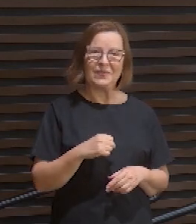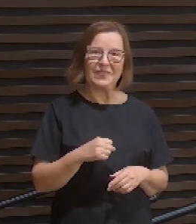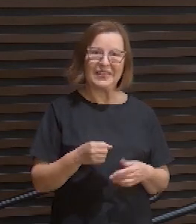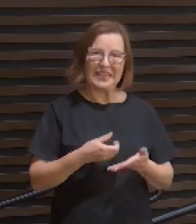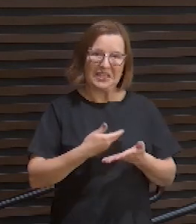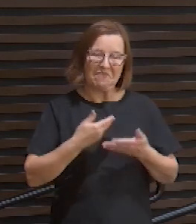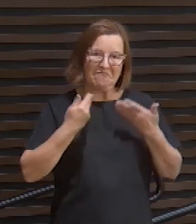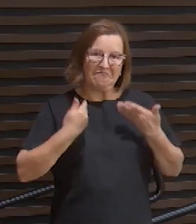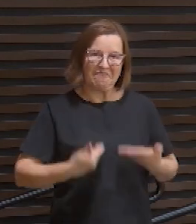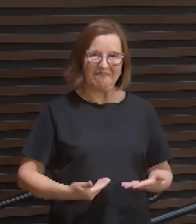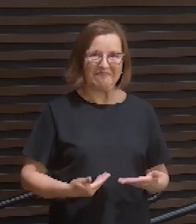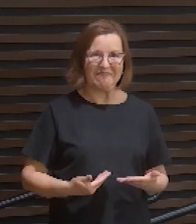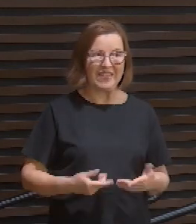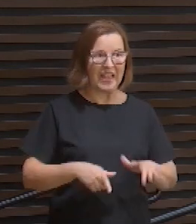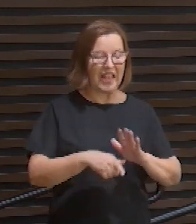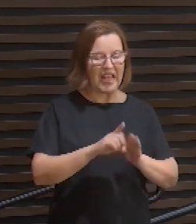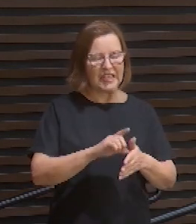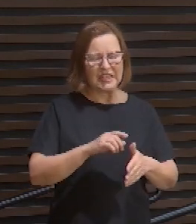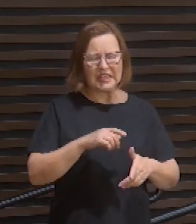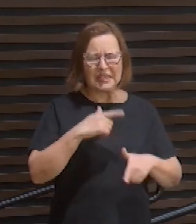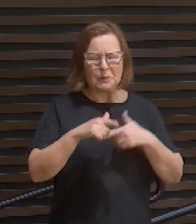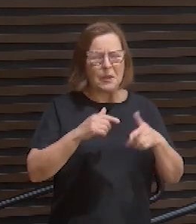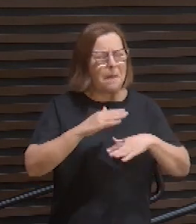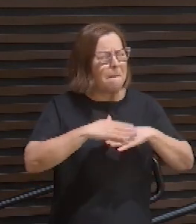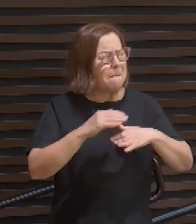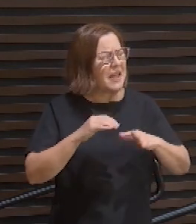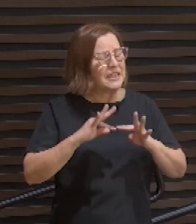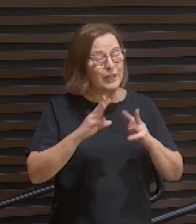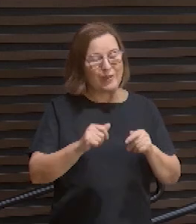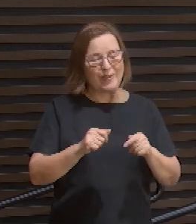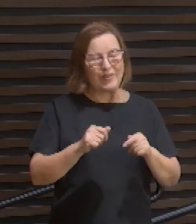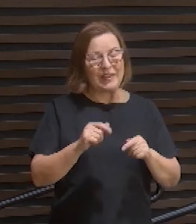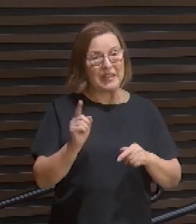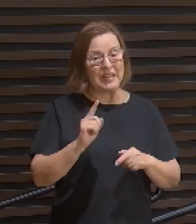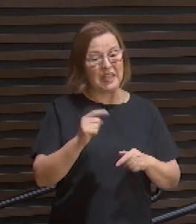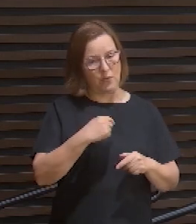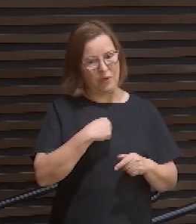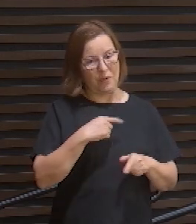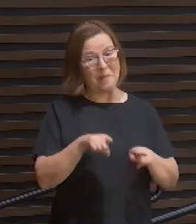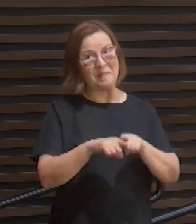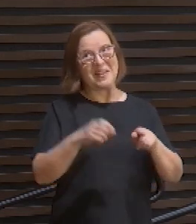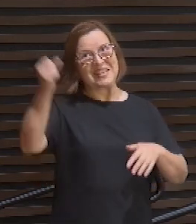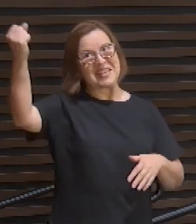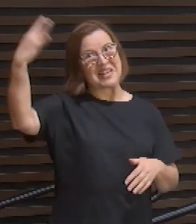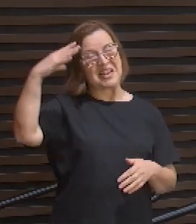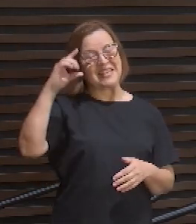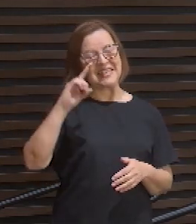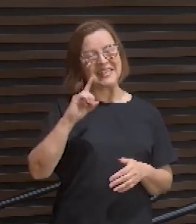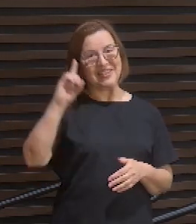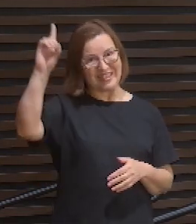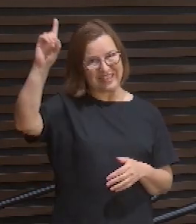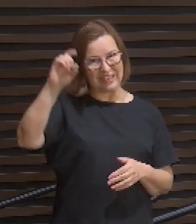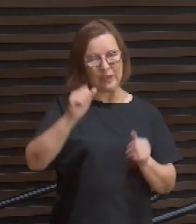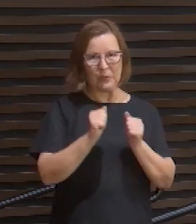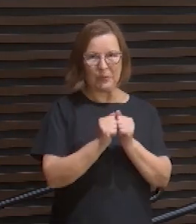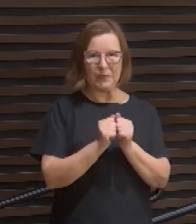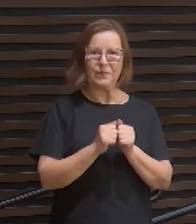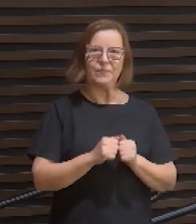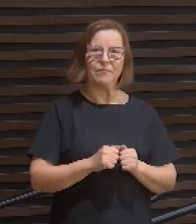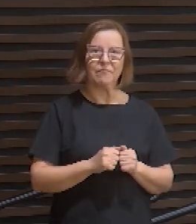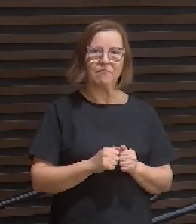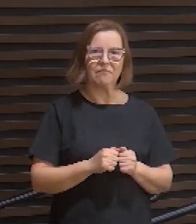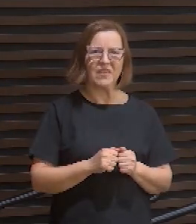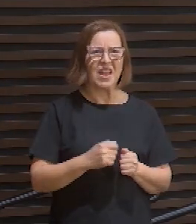que todos eles, todavia não eu, mas a graça de Deus comigo. Portanto, seja eu ou